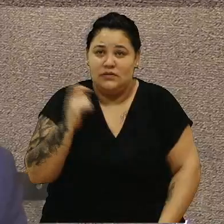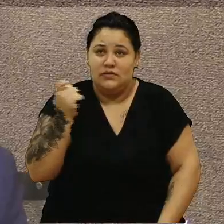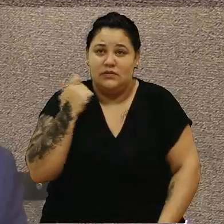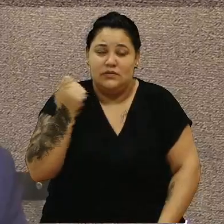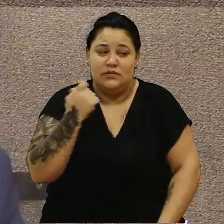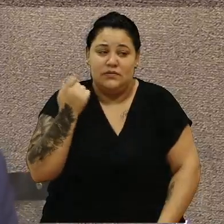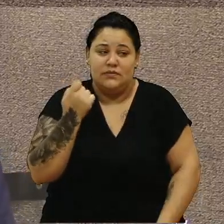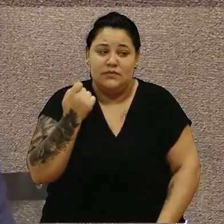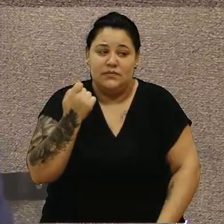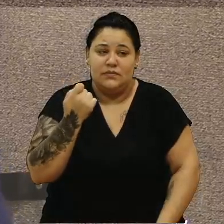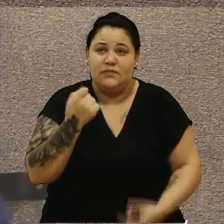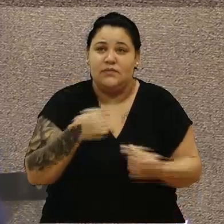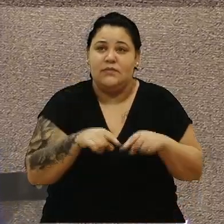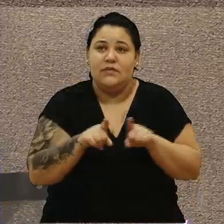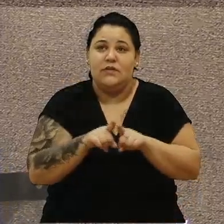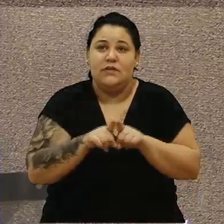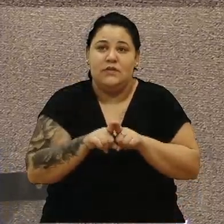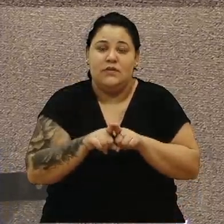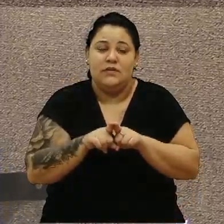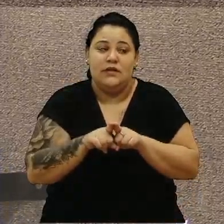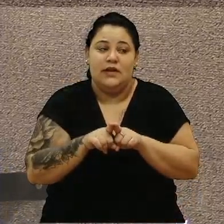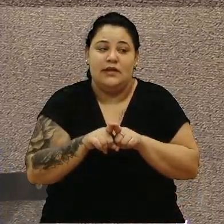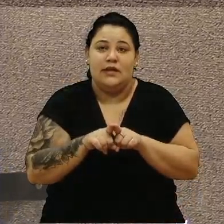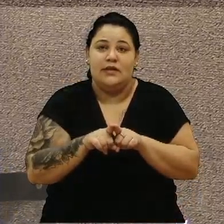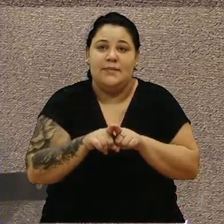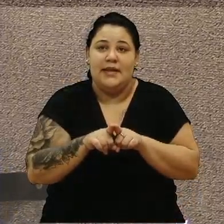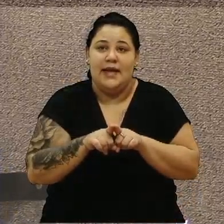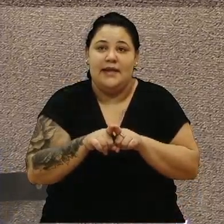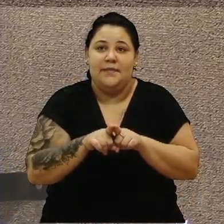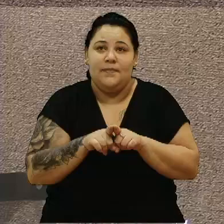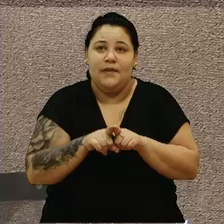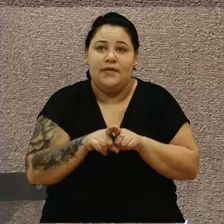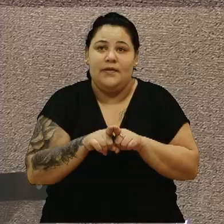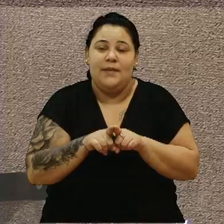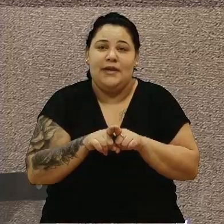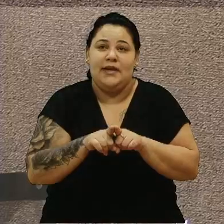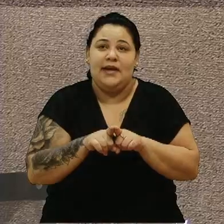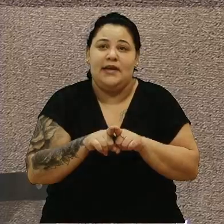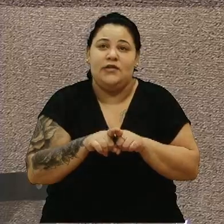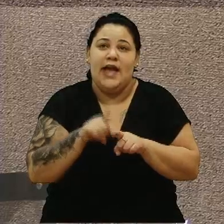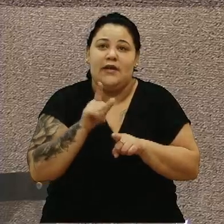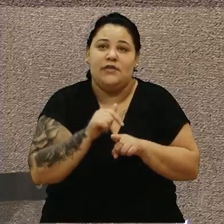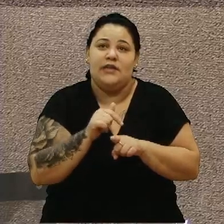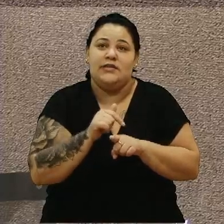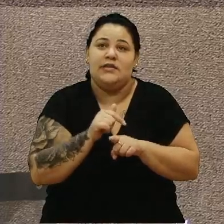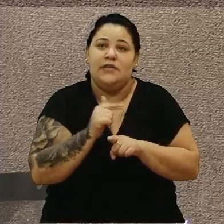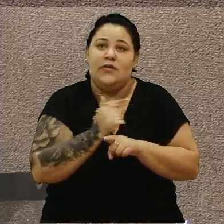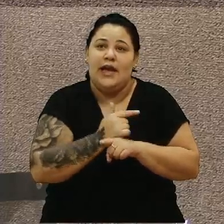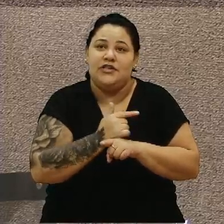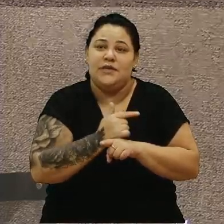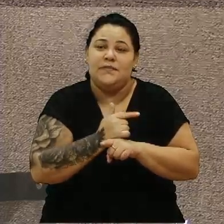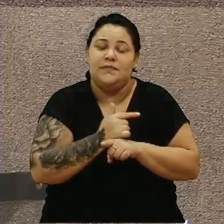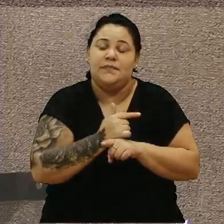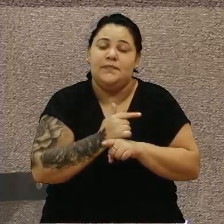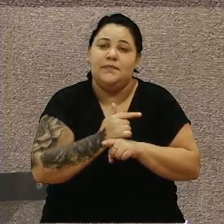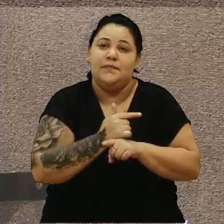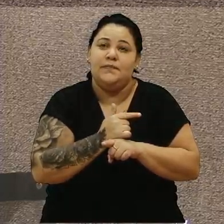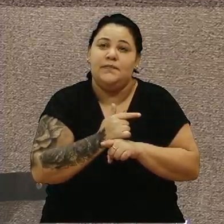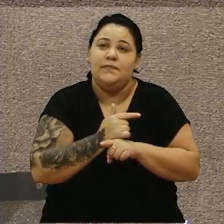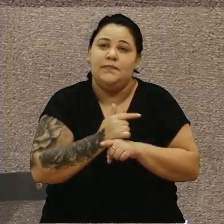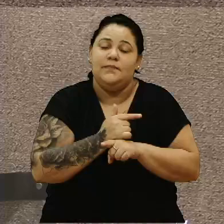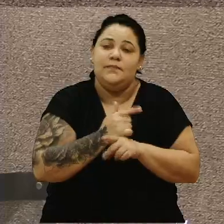vamos lá falar sobre dados que são reais e não sobre lugar comum. Parece que Peço a palavra, senhor presidente. Parece